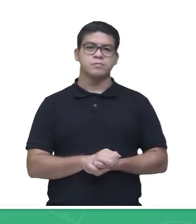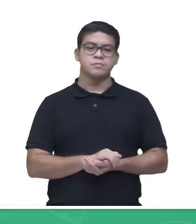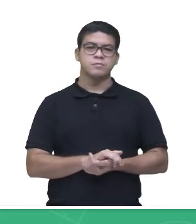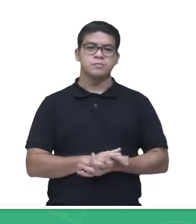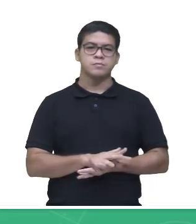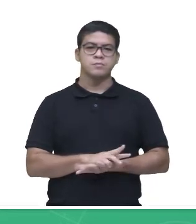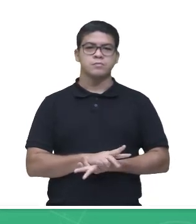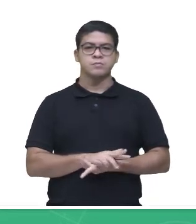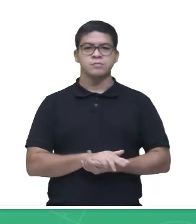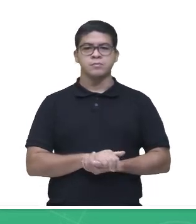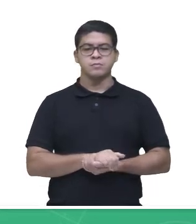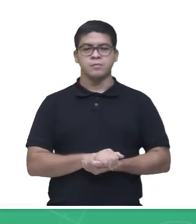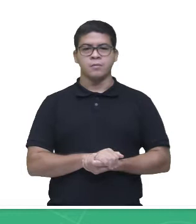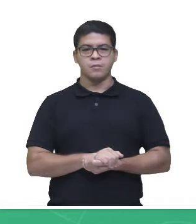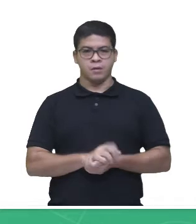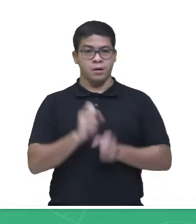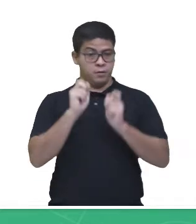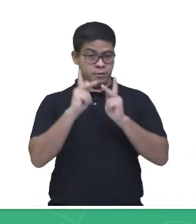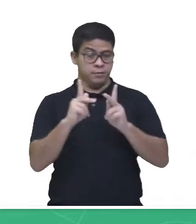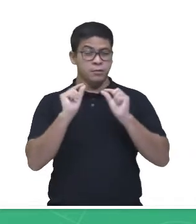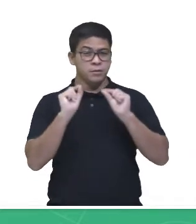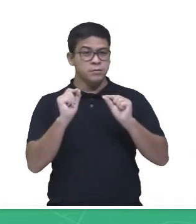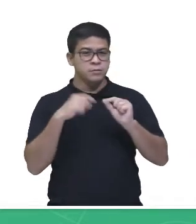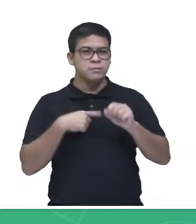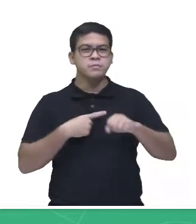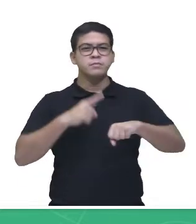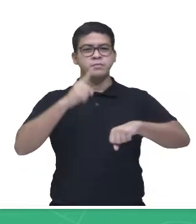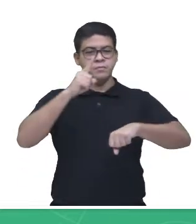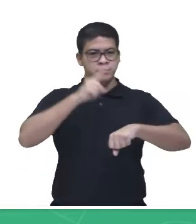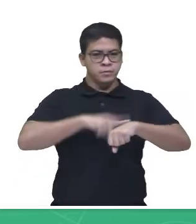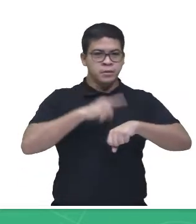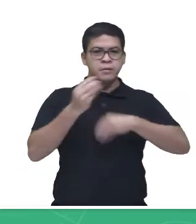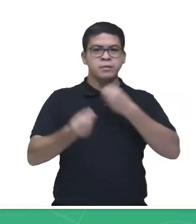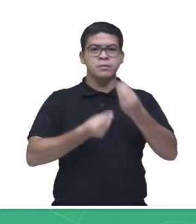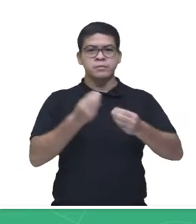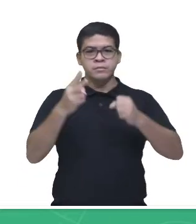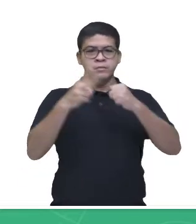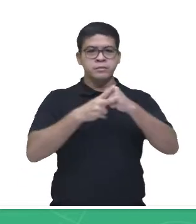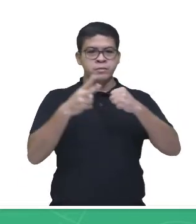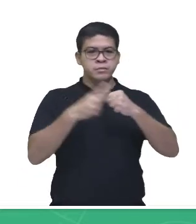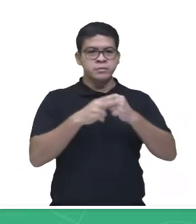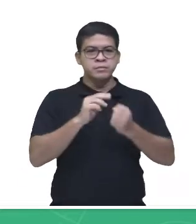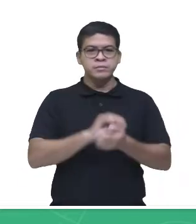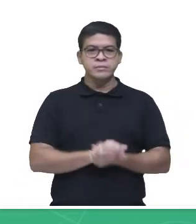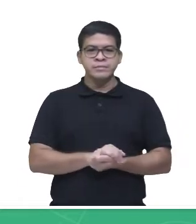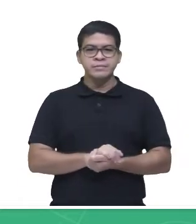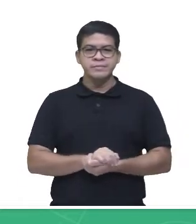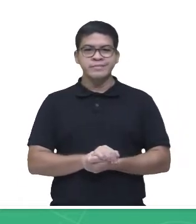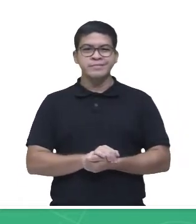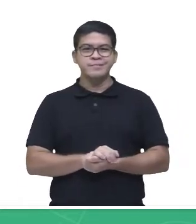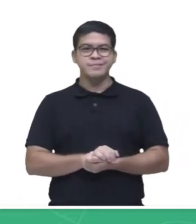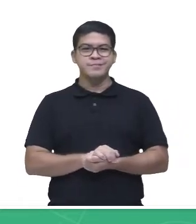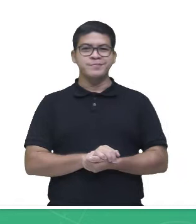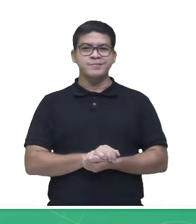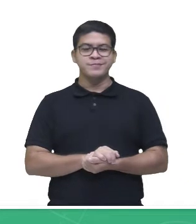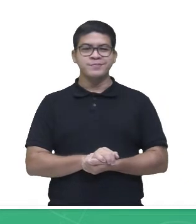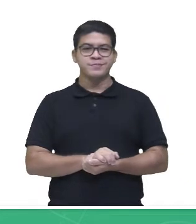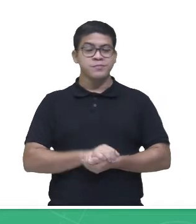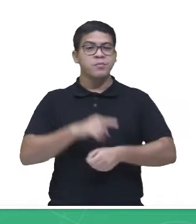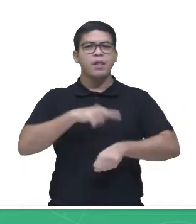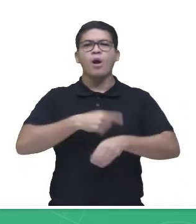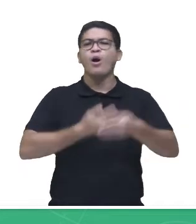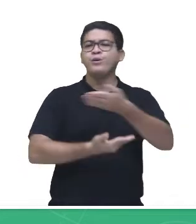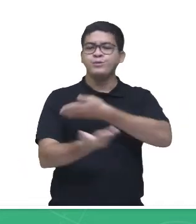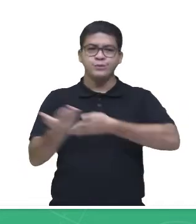do diálogo, ok? Então, pretérito perfeito composto, ele tem relação com